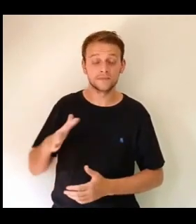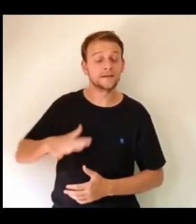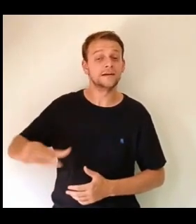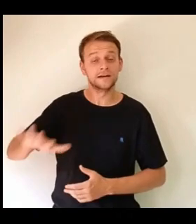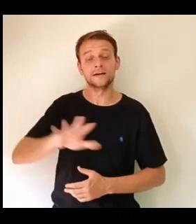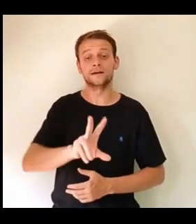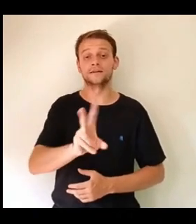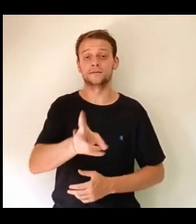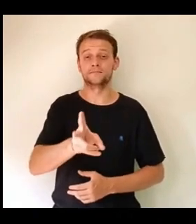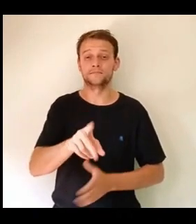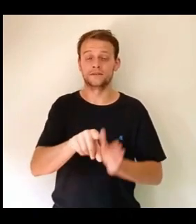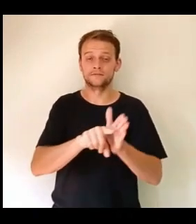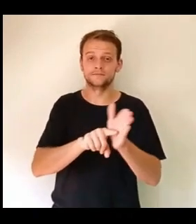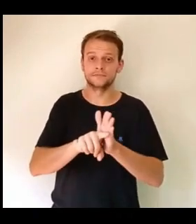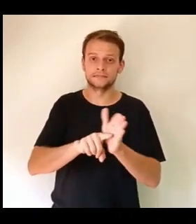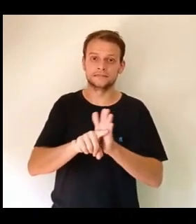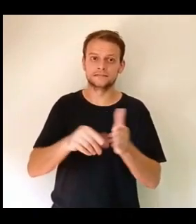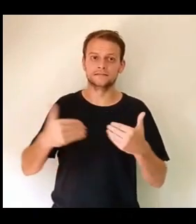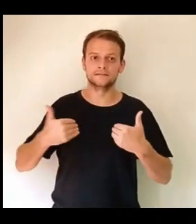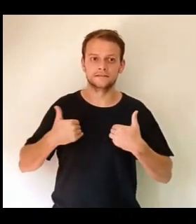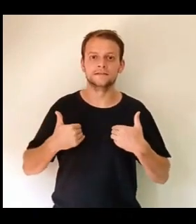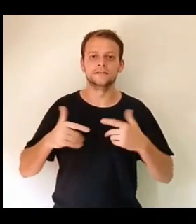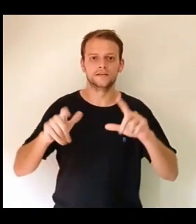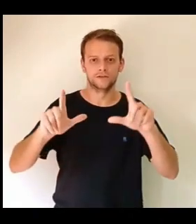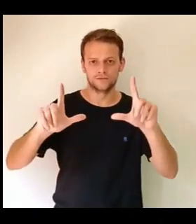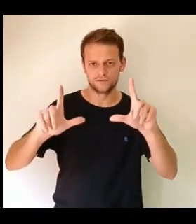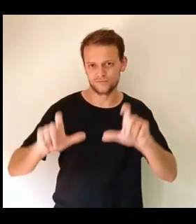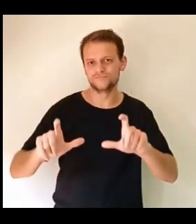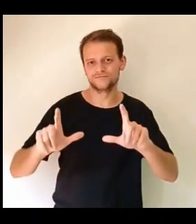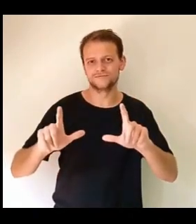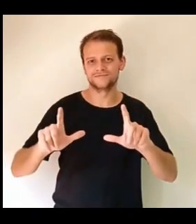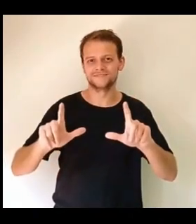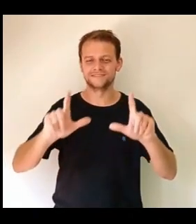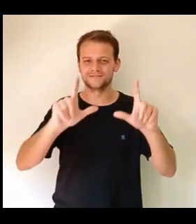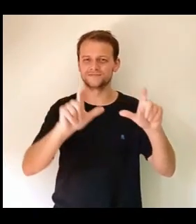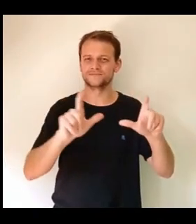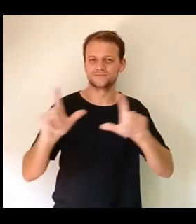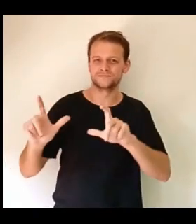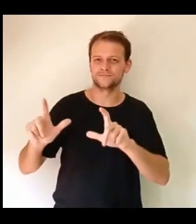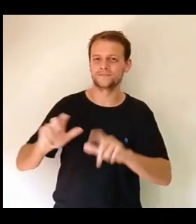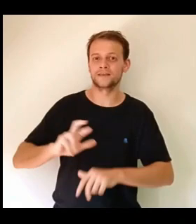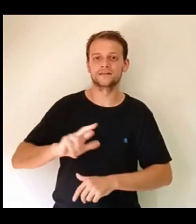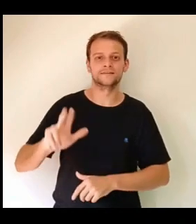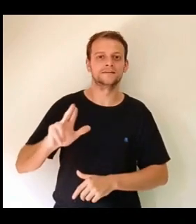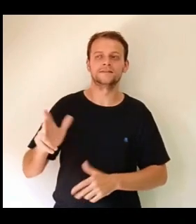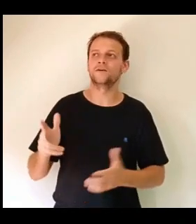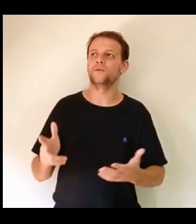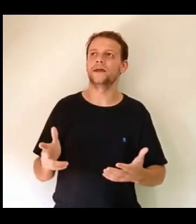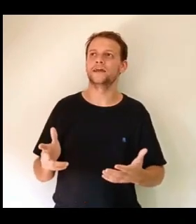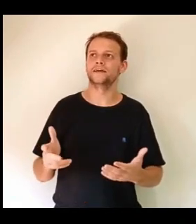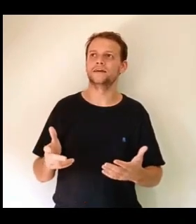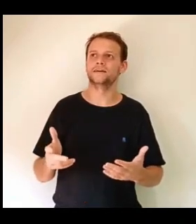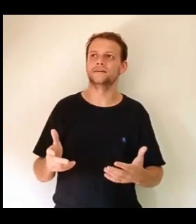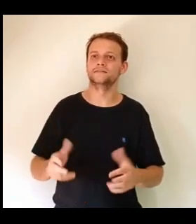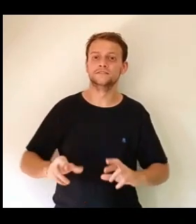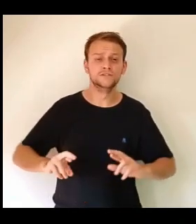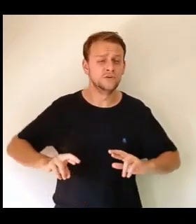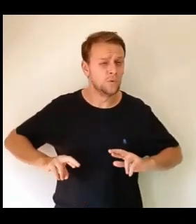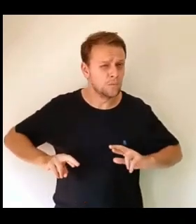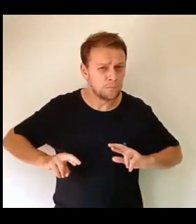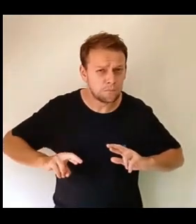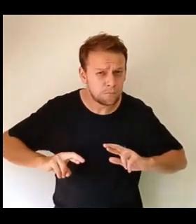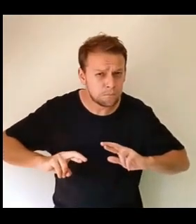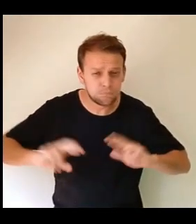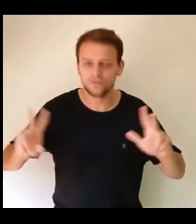uma outra linha, né, de pesquisa. Eu virei fotógrafo, o que não é tão